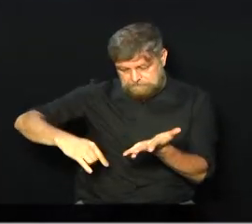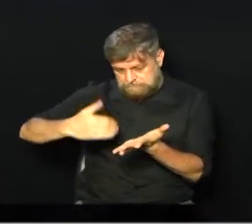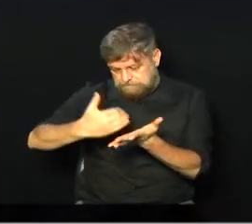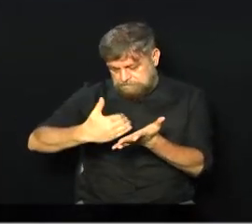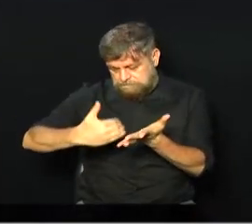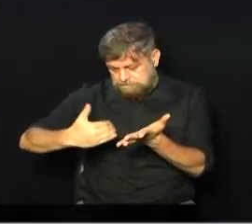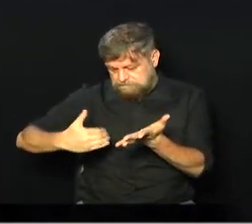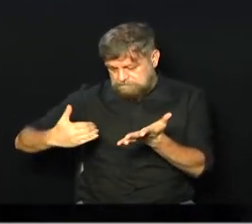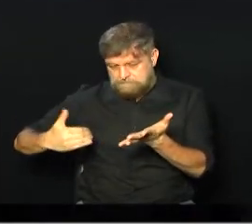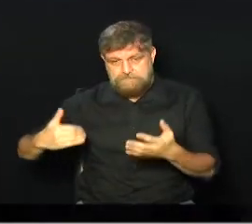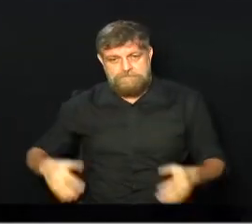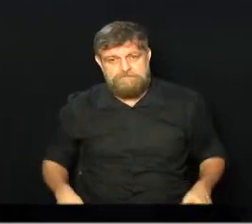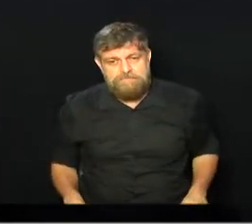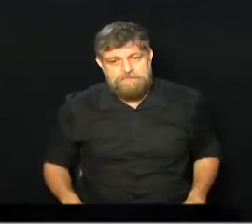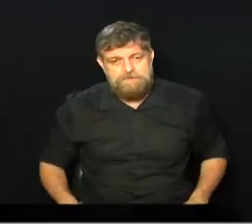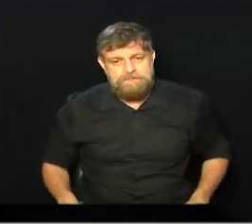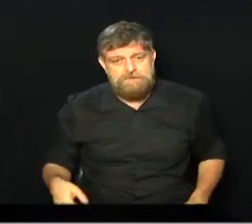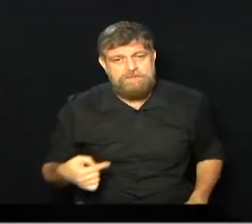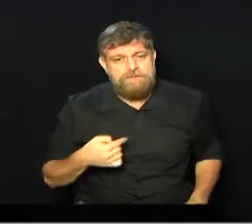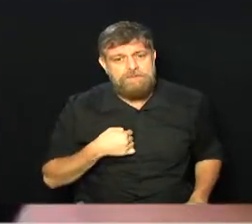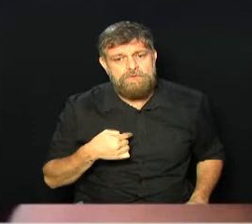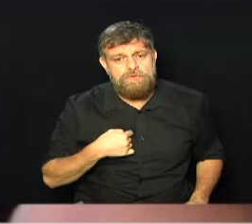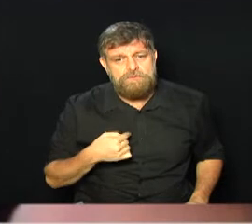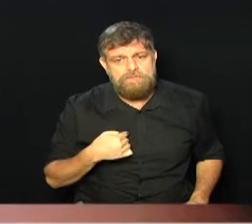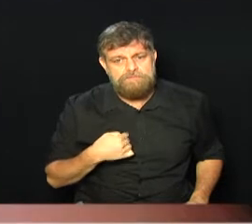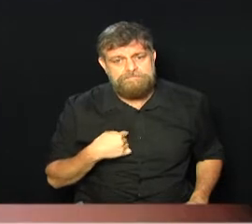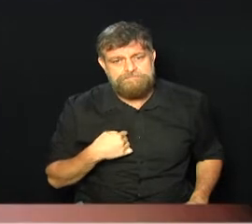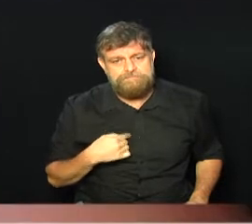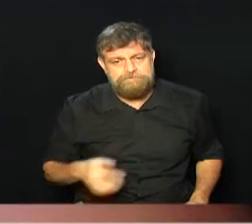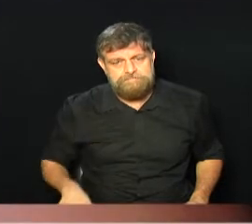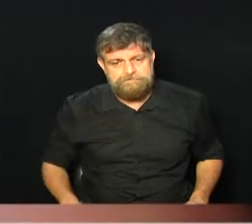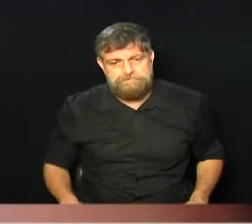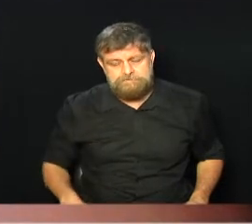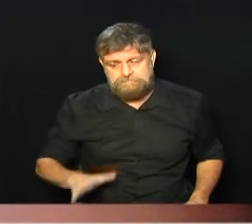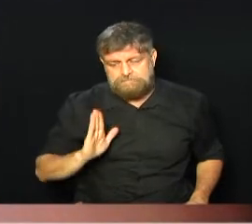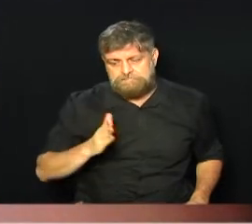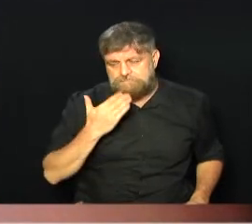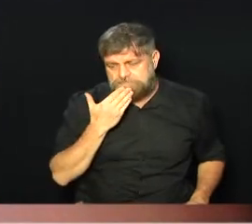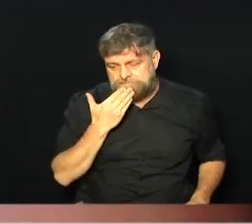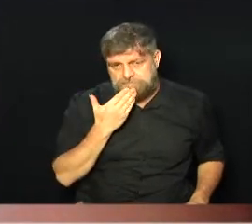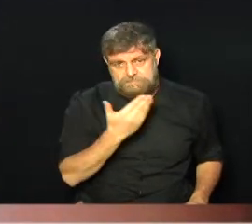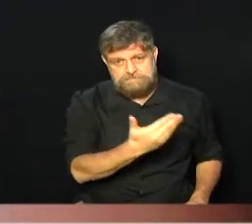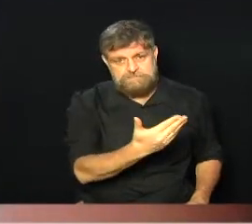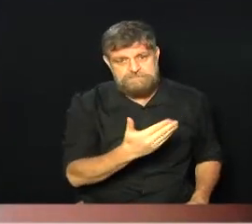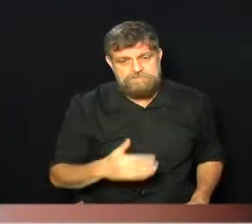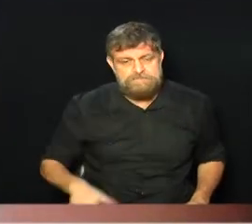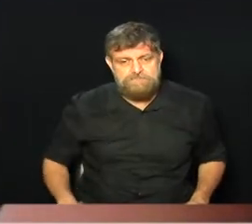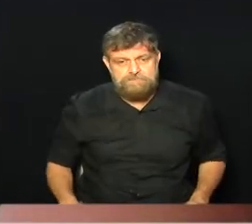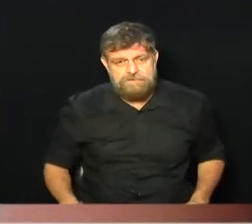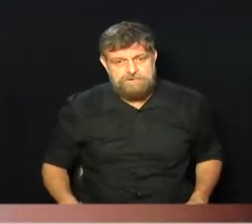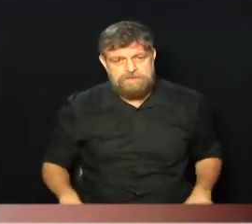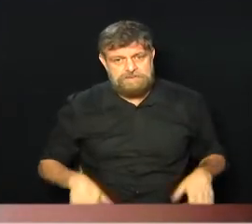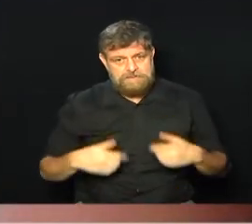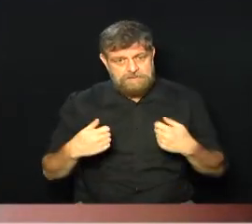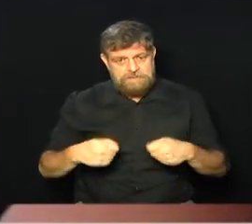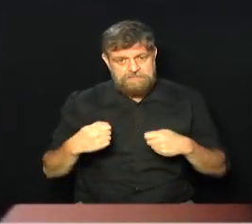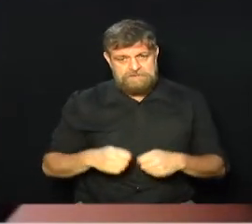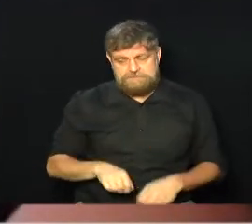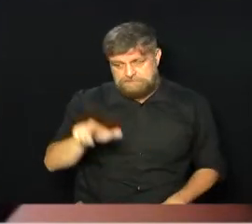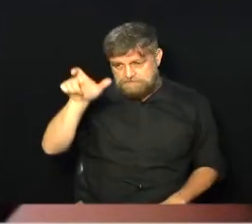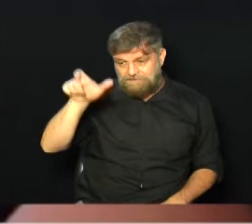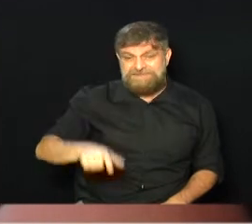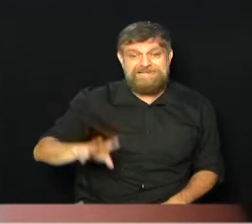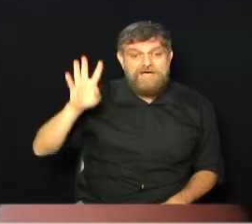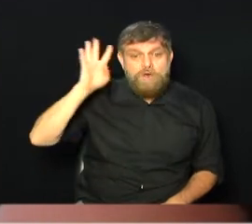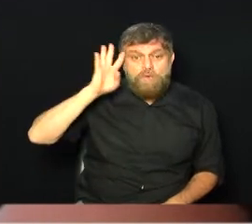vão te chamar a fazer o contrato, eu já pedi para eles, e eu preciso de você para o jogo de